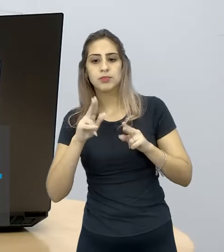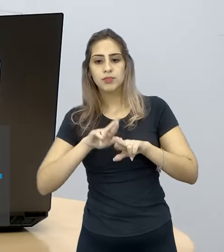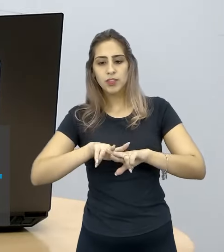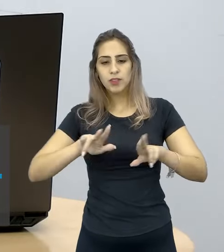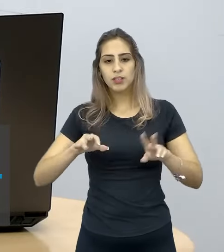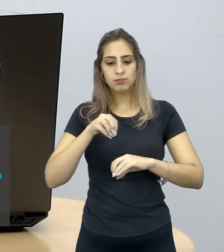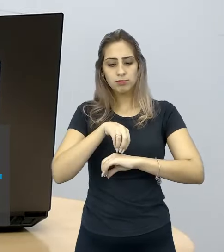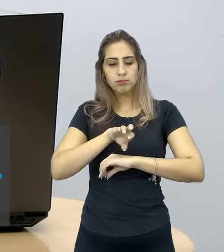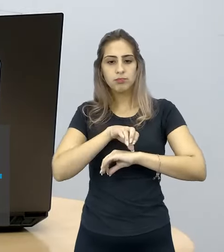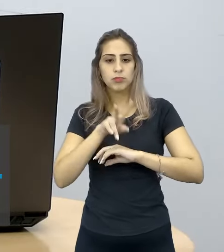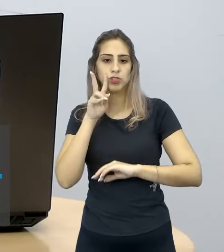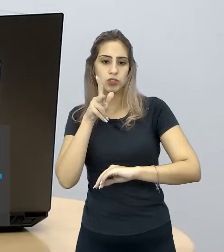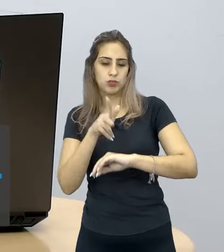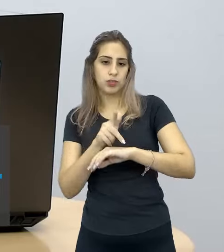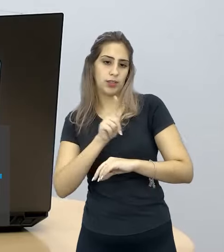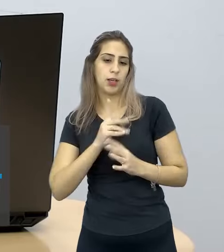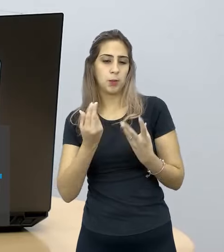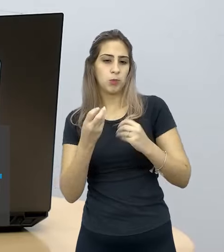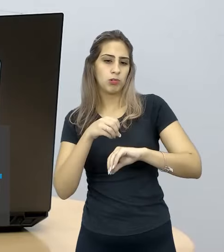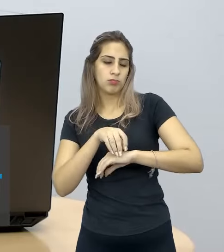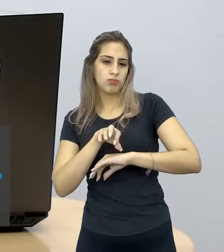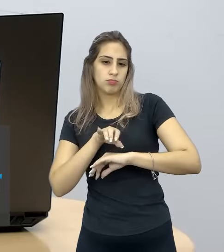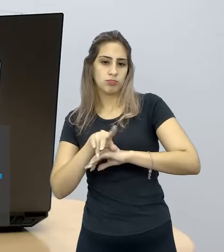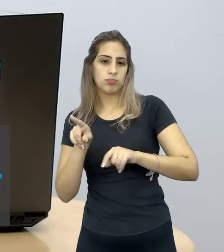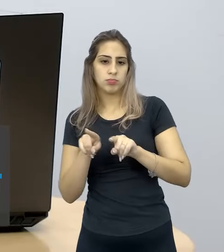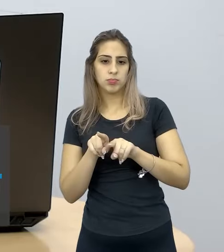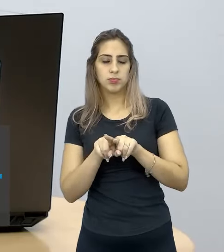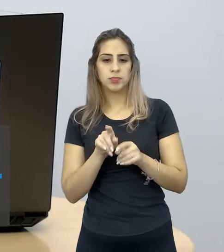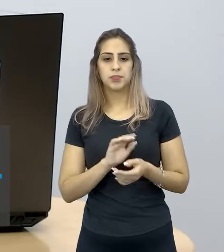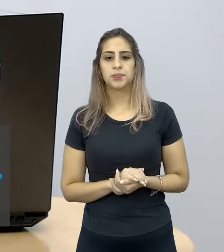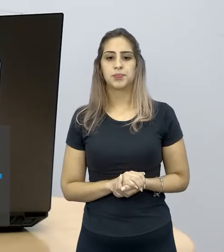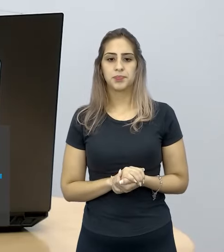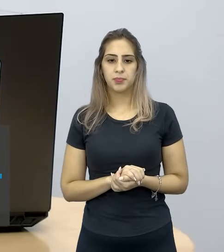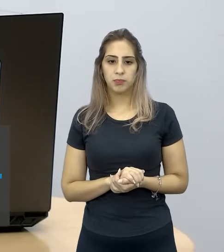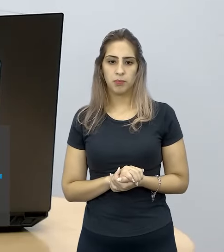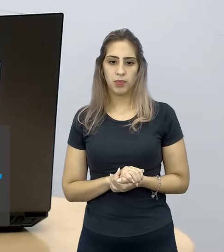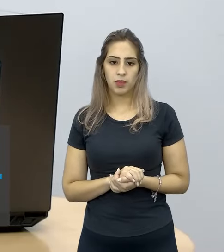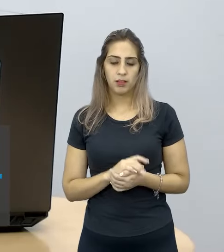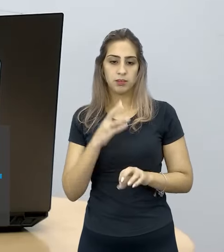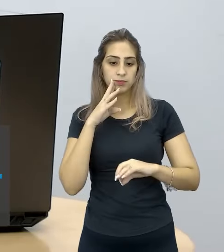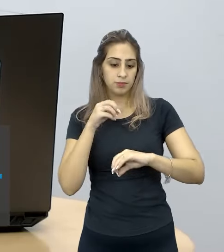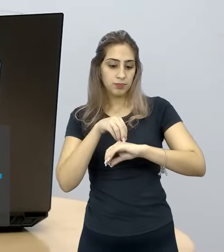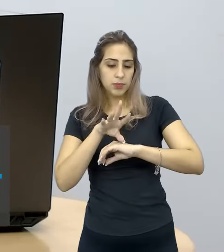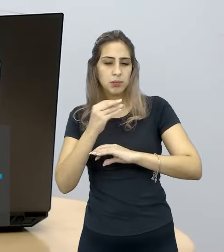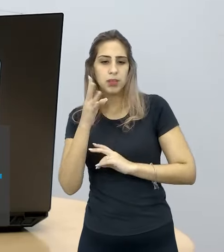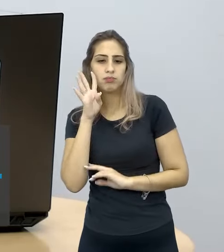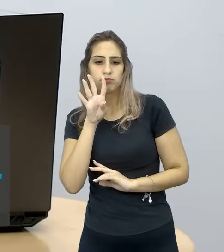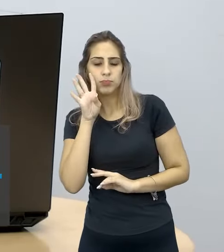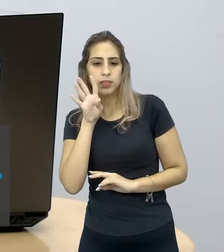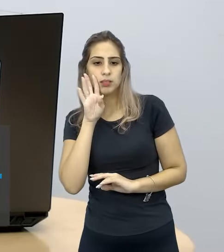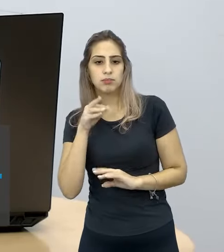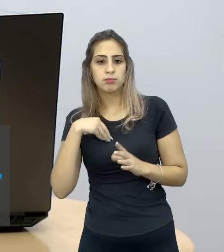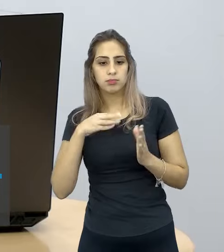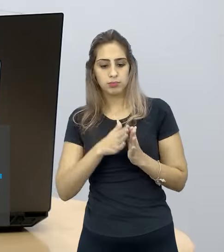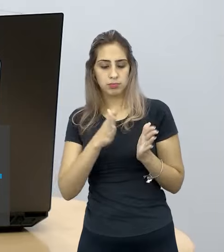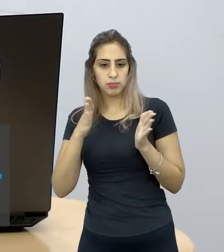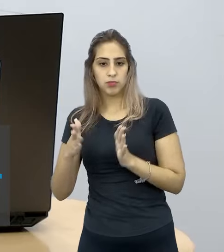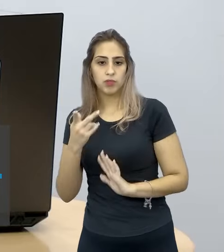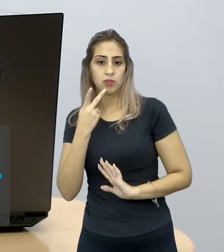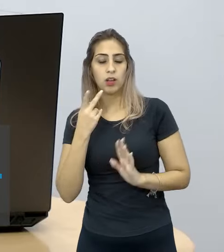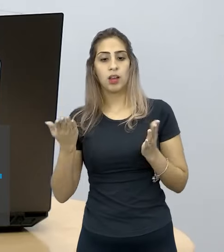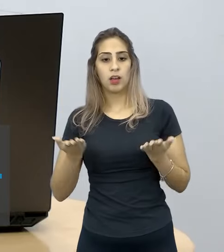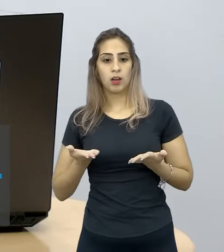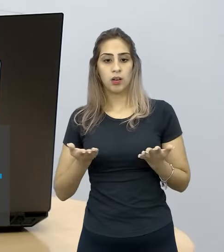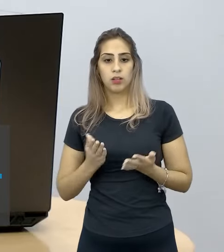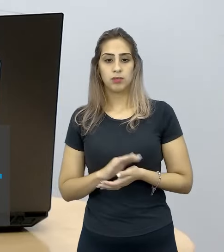várias indicações de vídeos. Tem muitas indicações, tem indicações bem bacanas. Na parte que eu vou falar agora